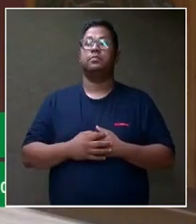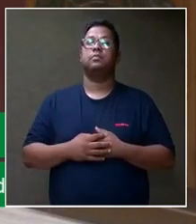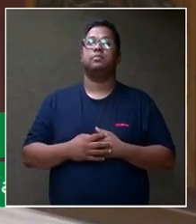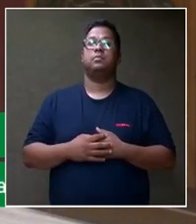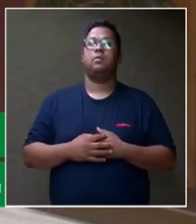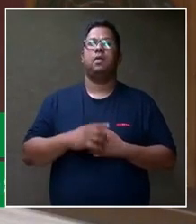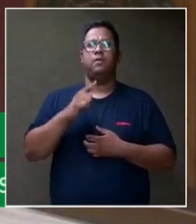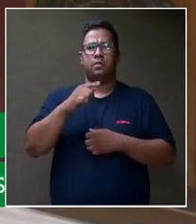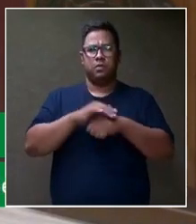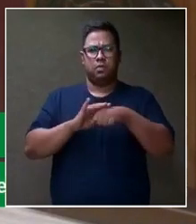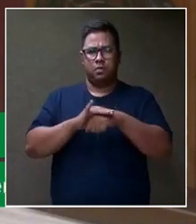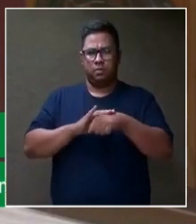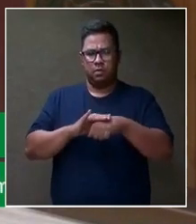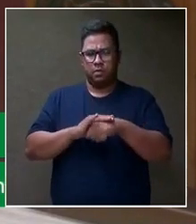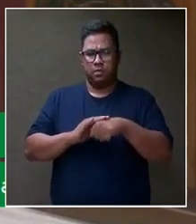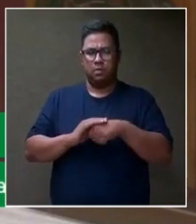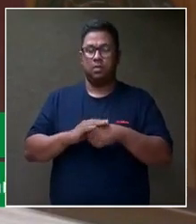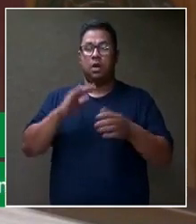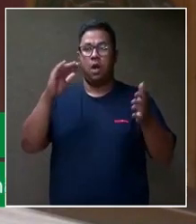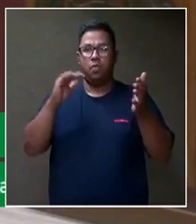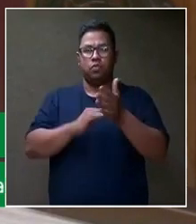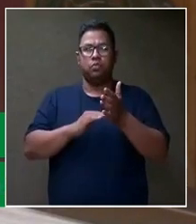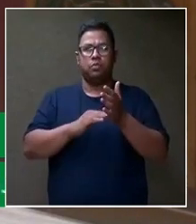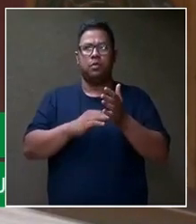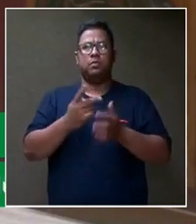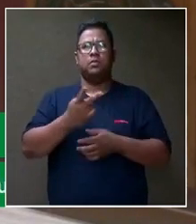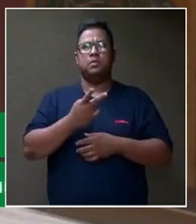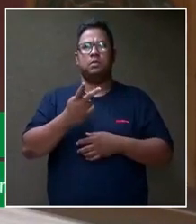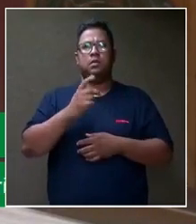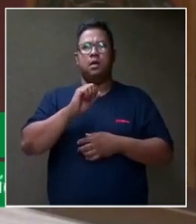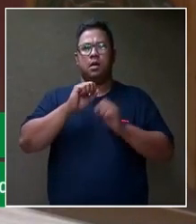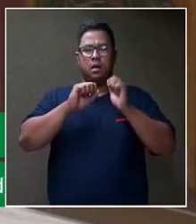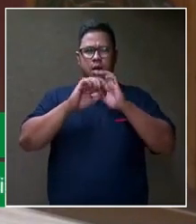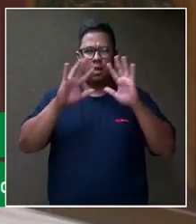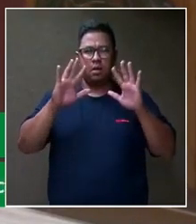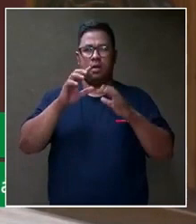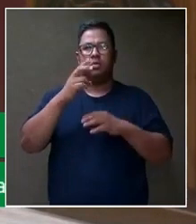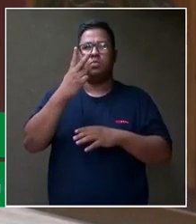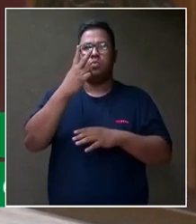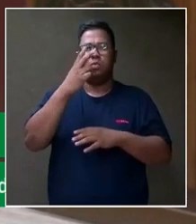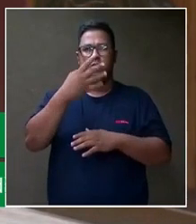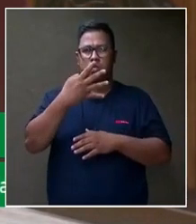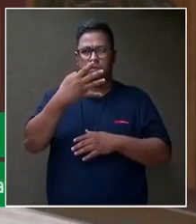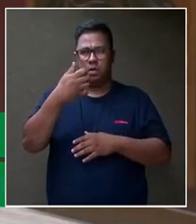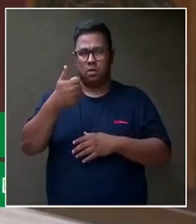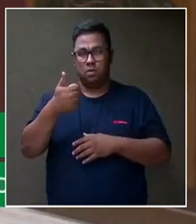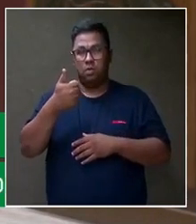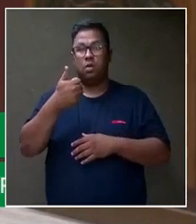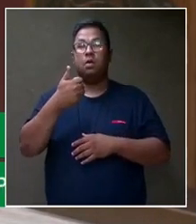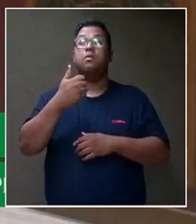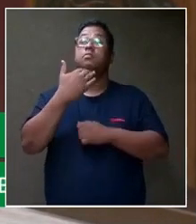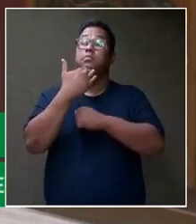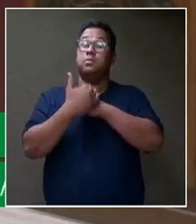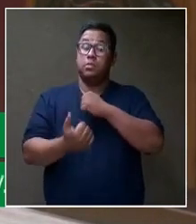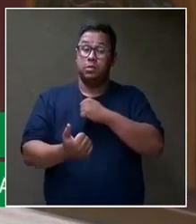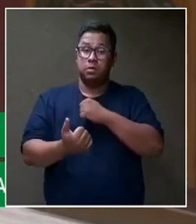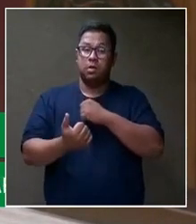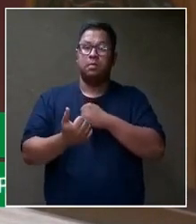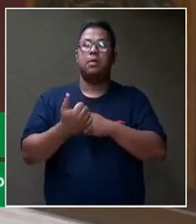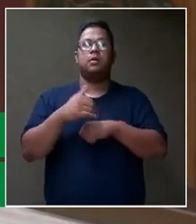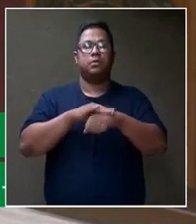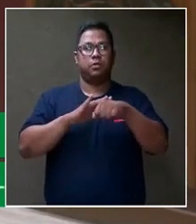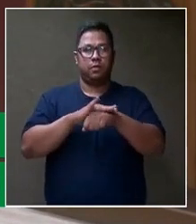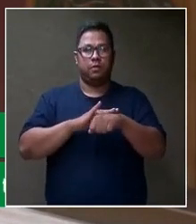17h25. Você conversou com ela. A última conversa de vocês têm claro, era 14h41, que você disse, olha, me chama para a